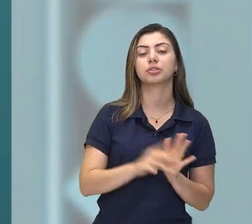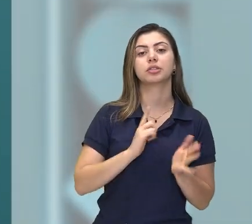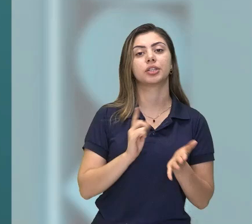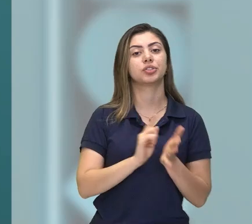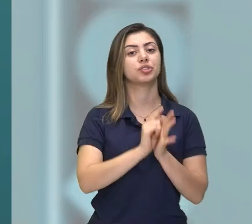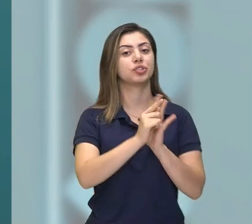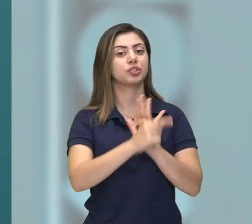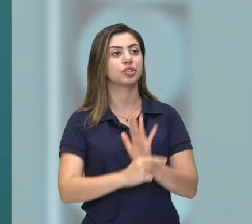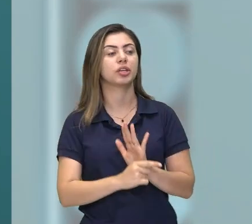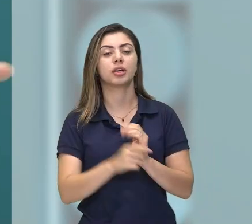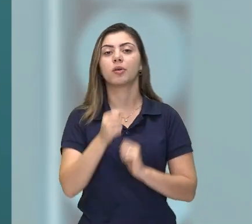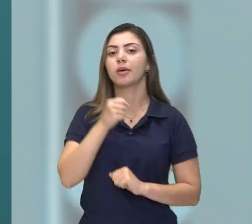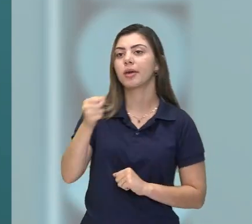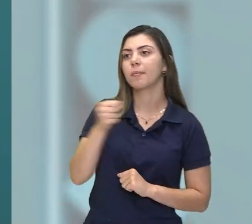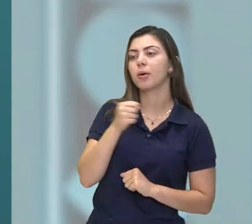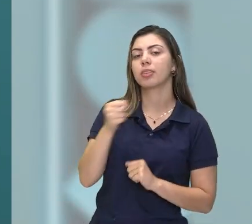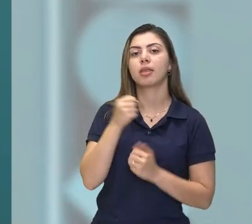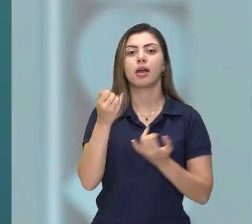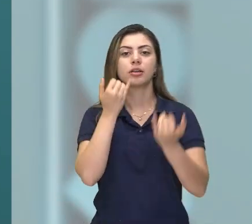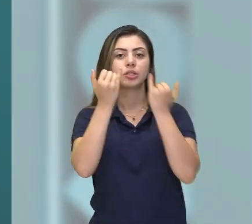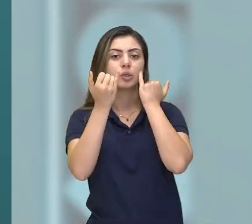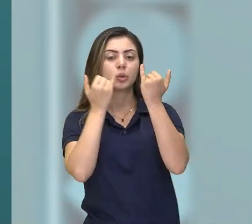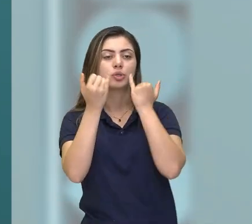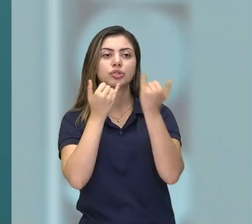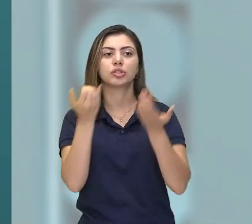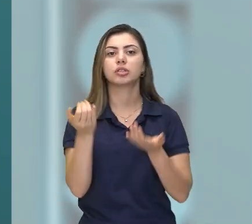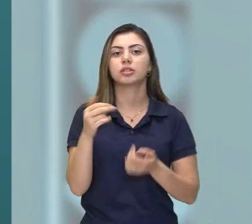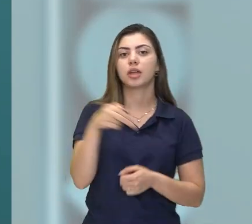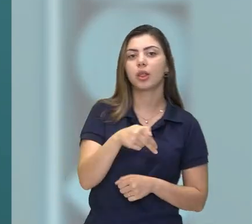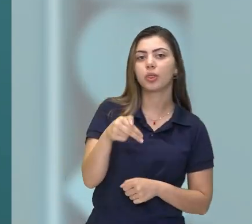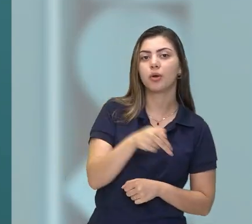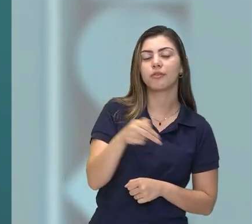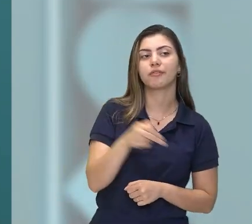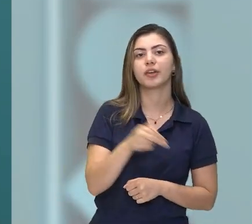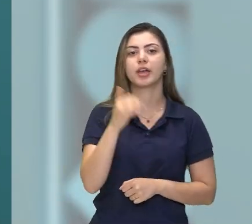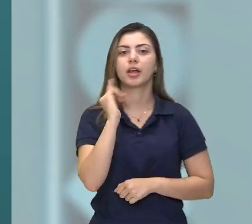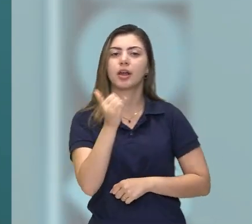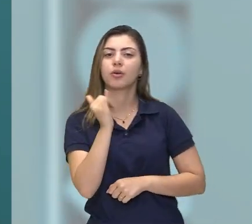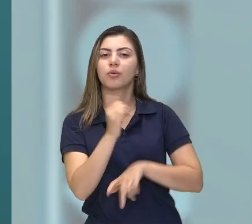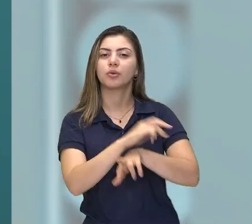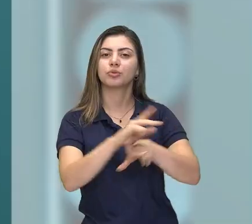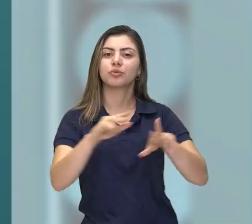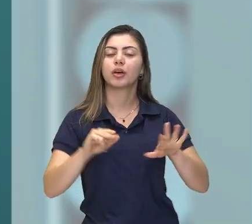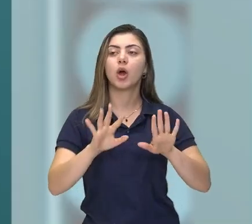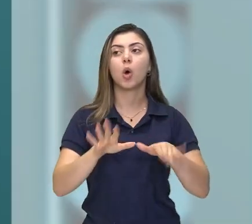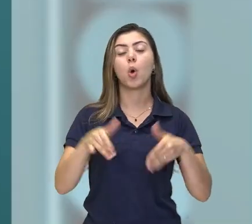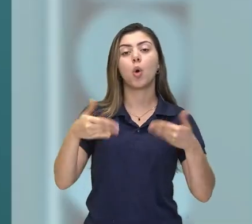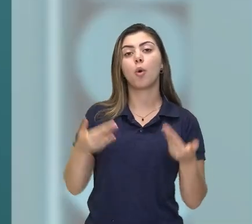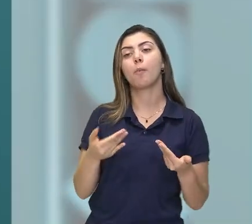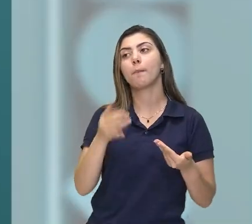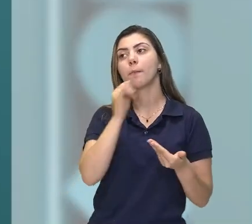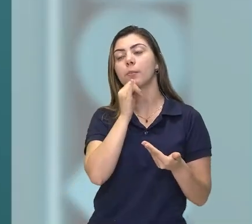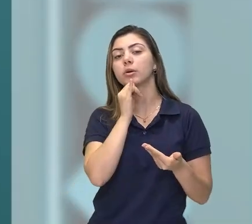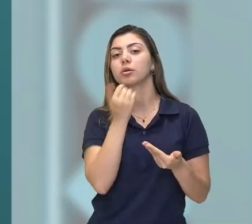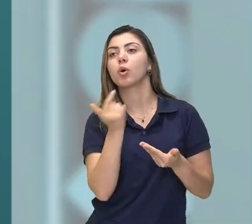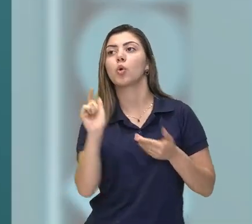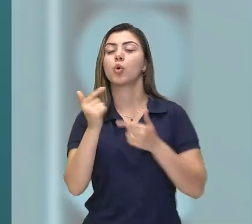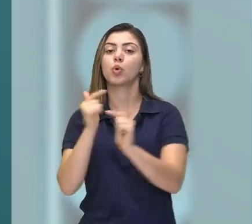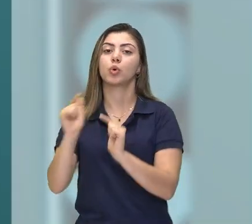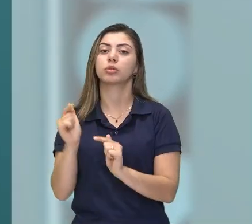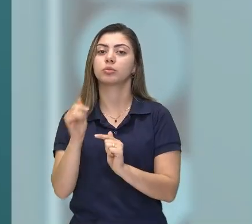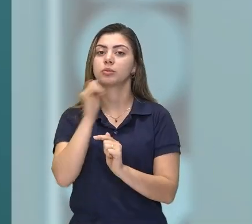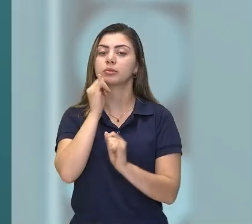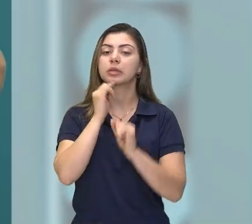gêneros, reportagem, notícia, novela, conto, etc. Ou eu posso ver em outros gêneros, como